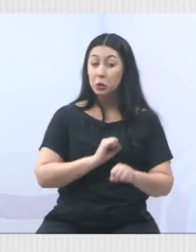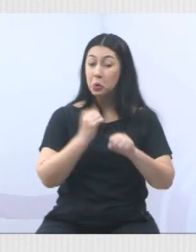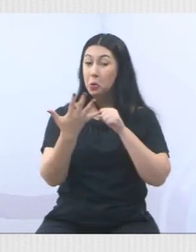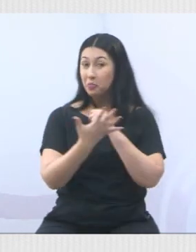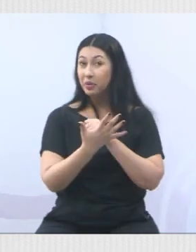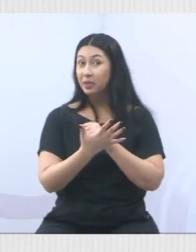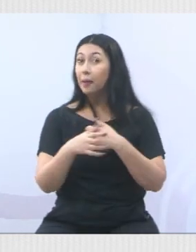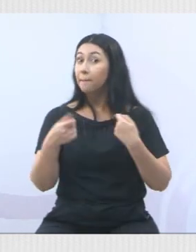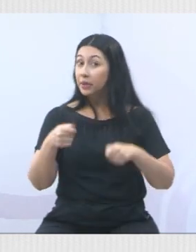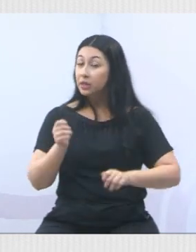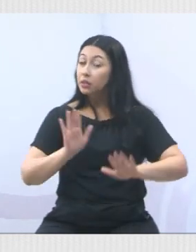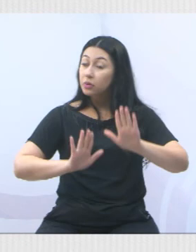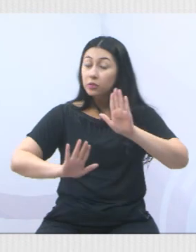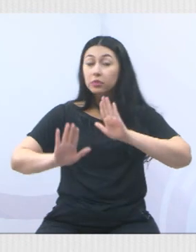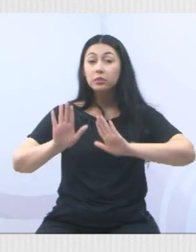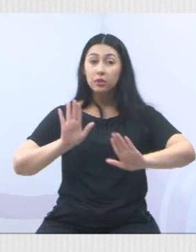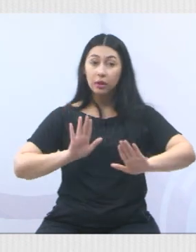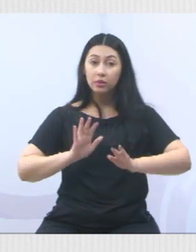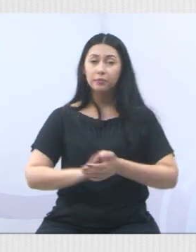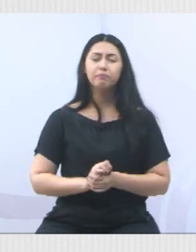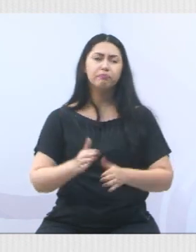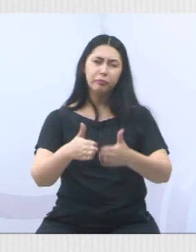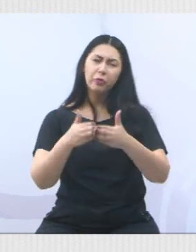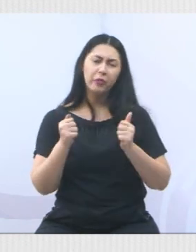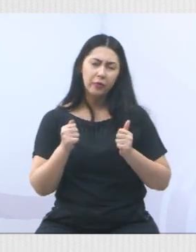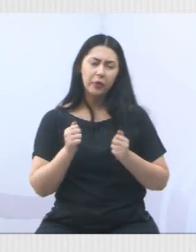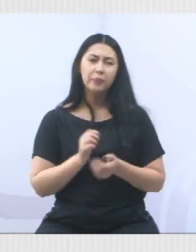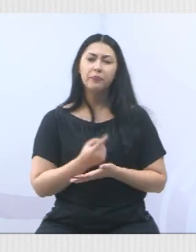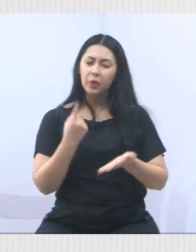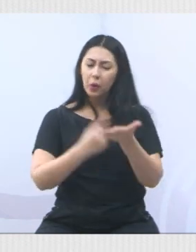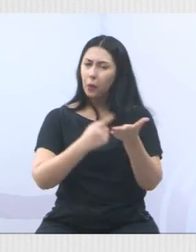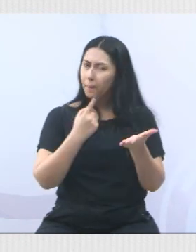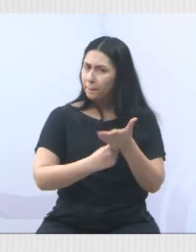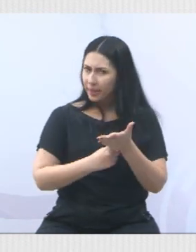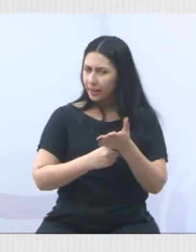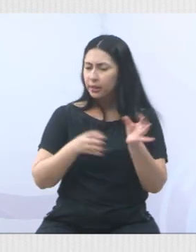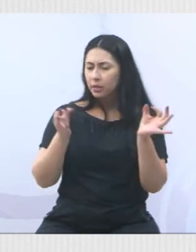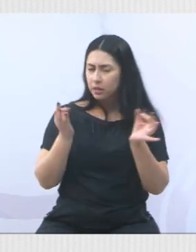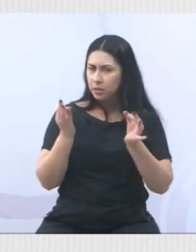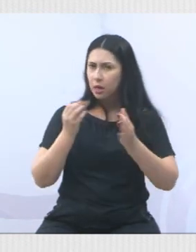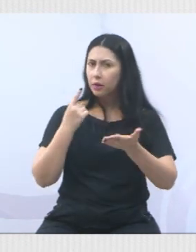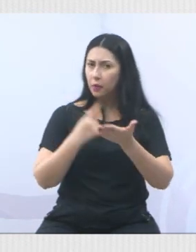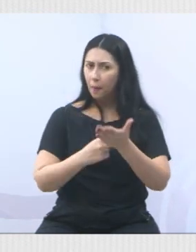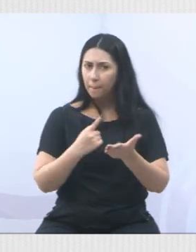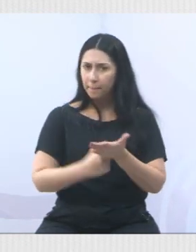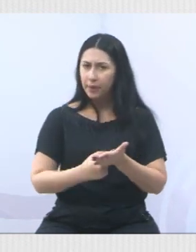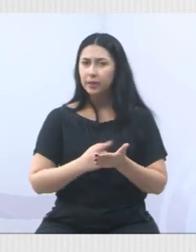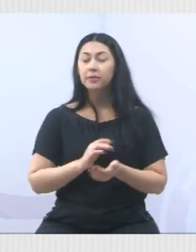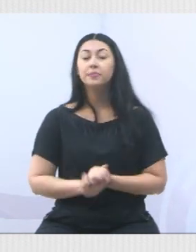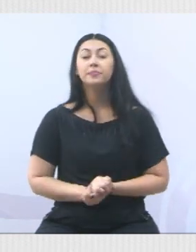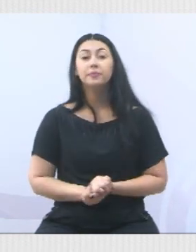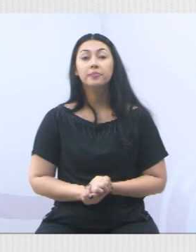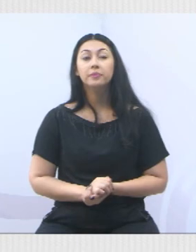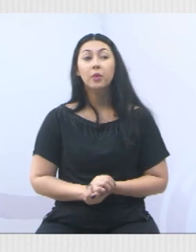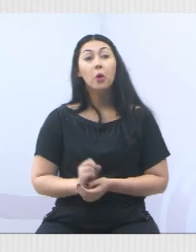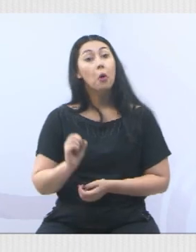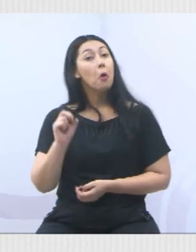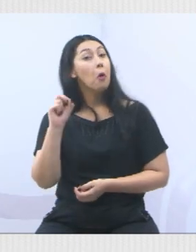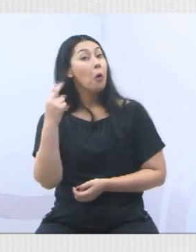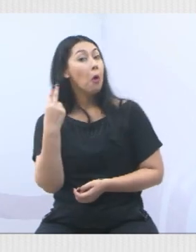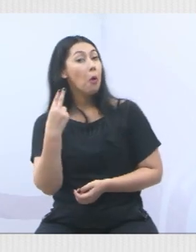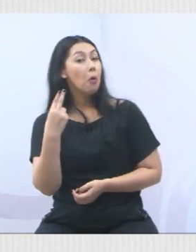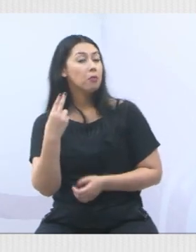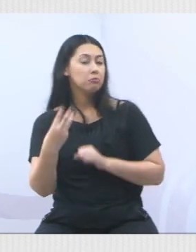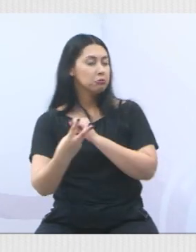então a gente tem que tomar o máximo de cuidado. Então, por favor, marquem, eu acho melhor agendar um horário, né, para não ter acúmulo de pessoas, ou então você entra em contato